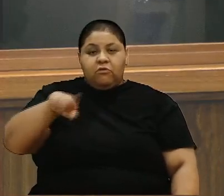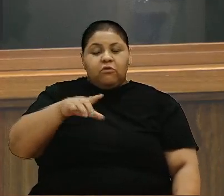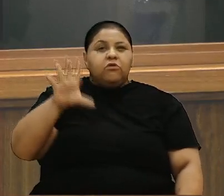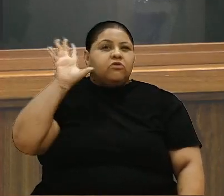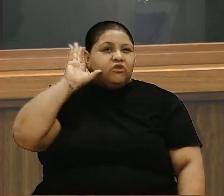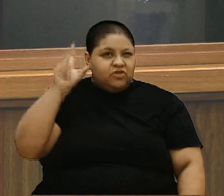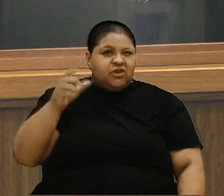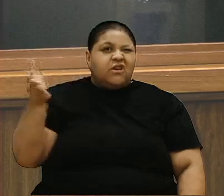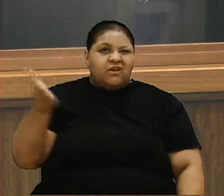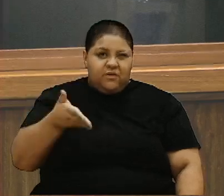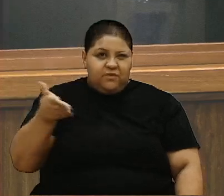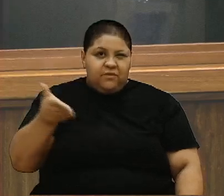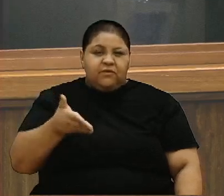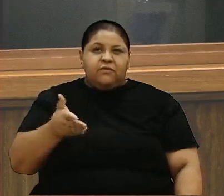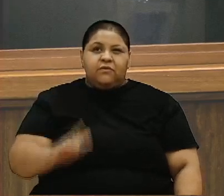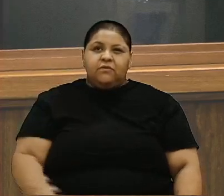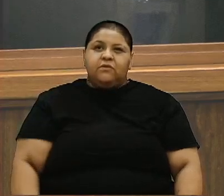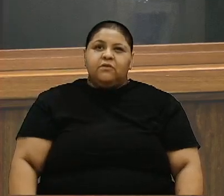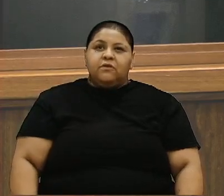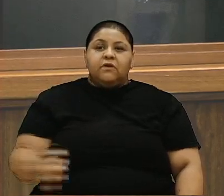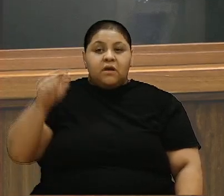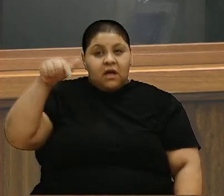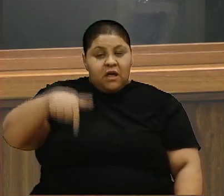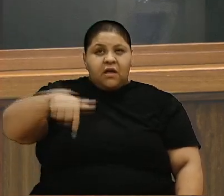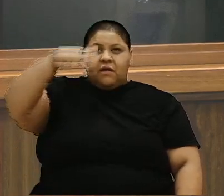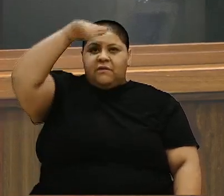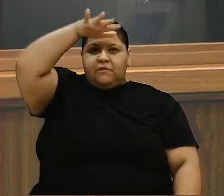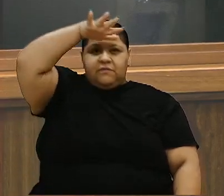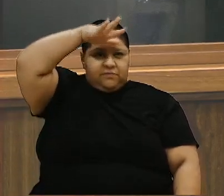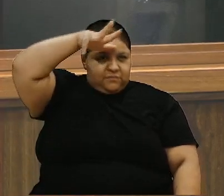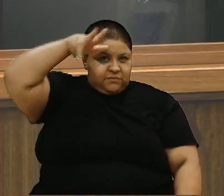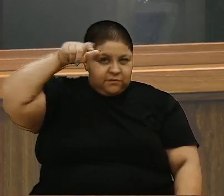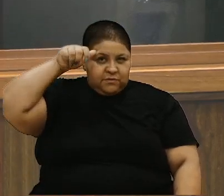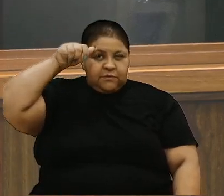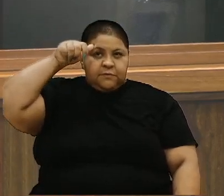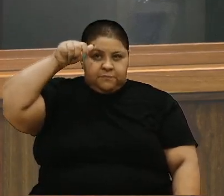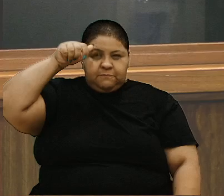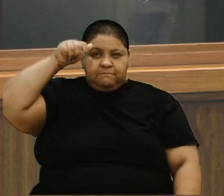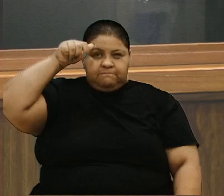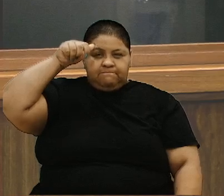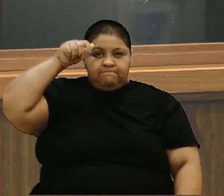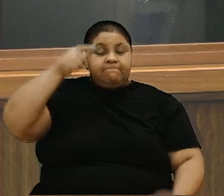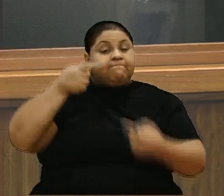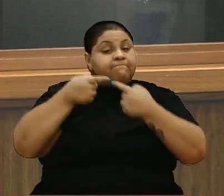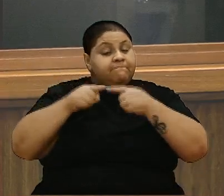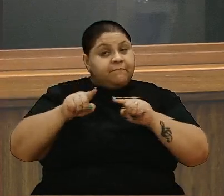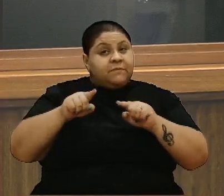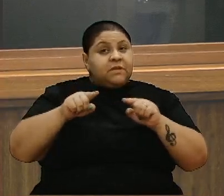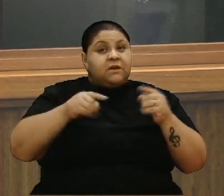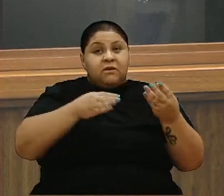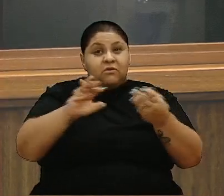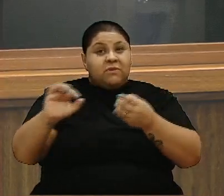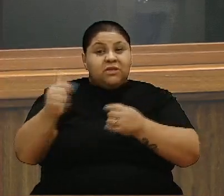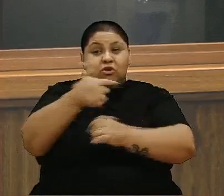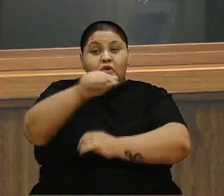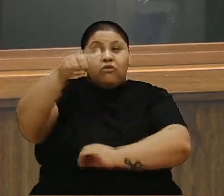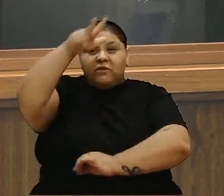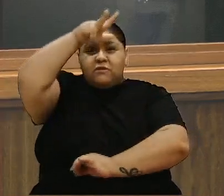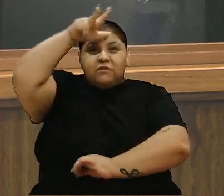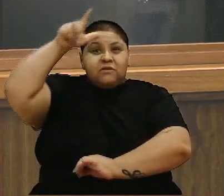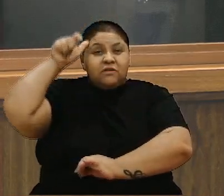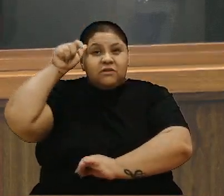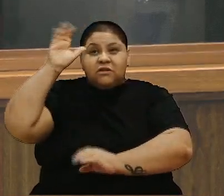ouvimos isso. Já ouvimos isso aqui do Executivo Municipal. Mas muitas outras prefeituras,